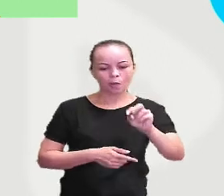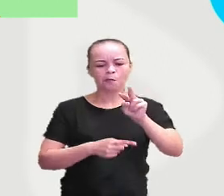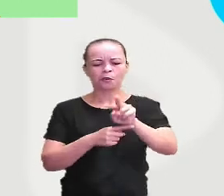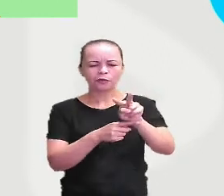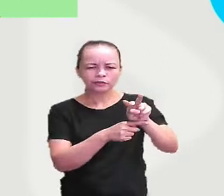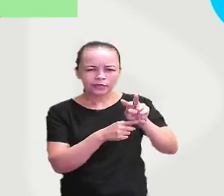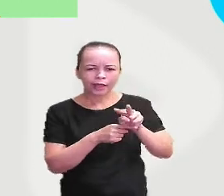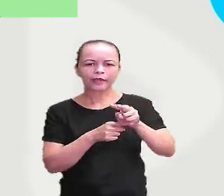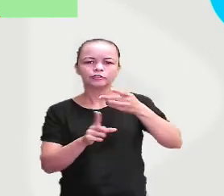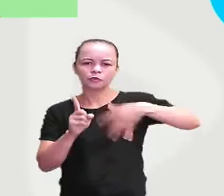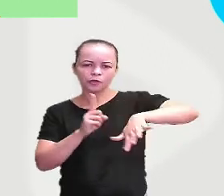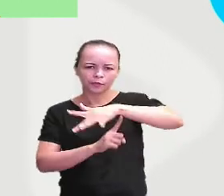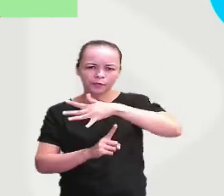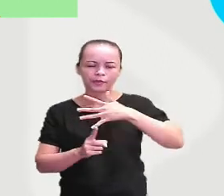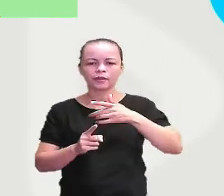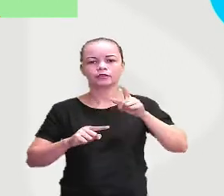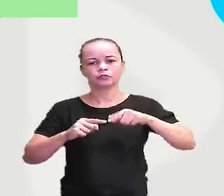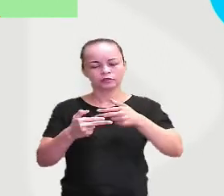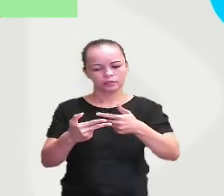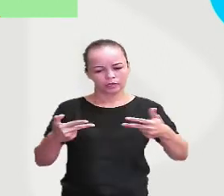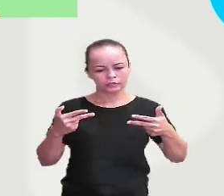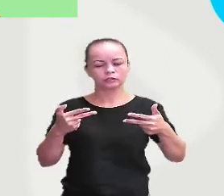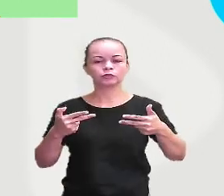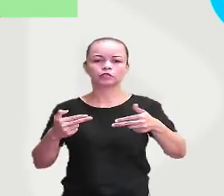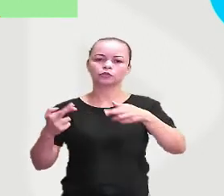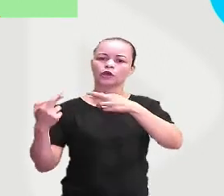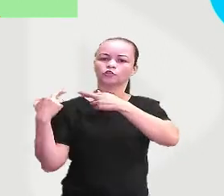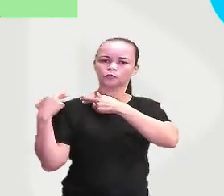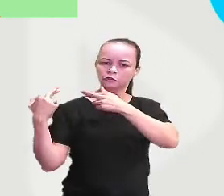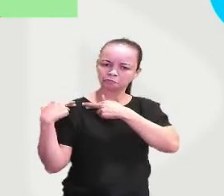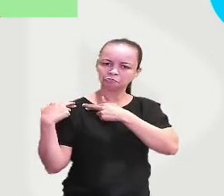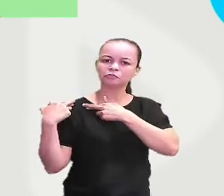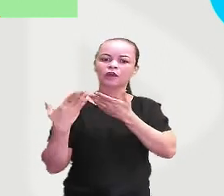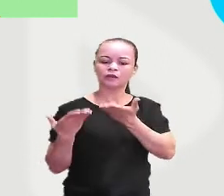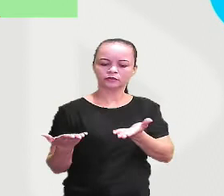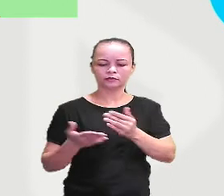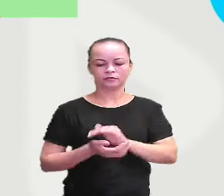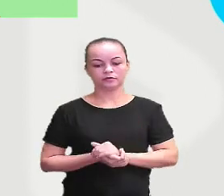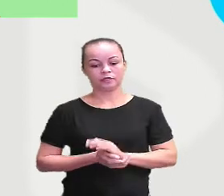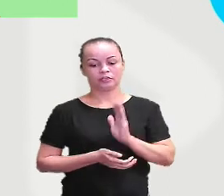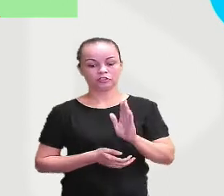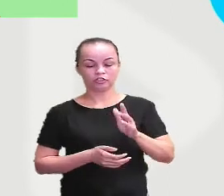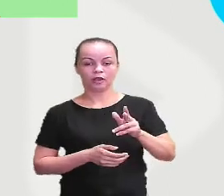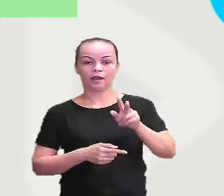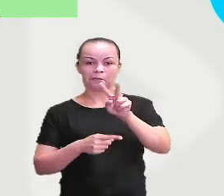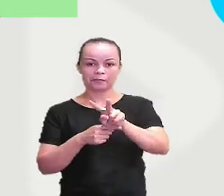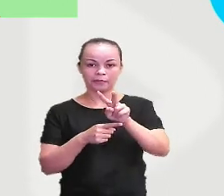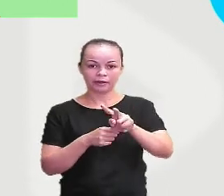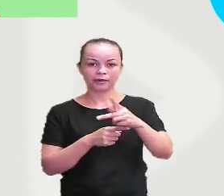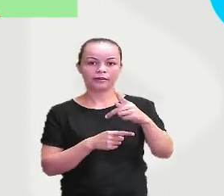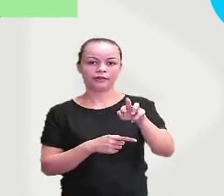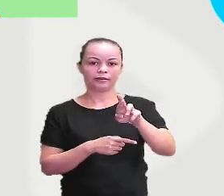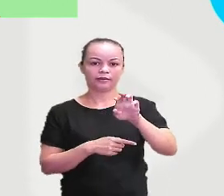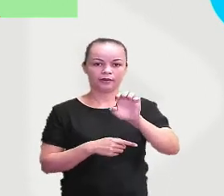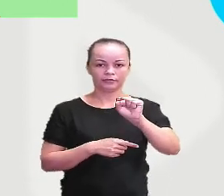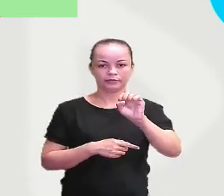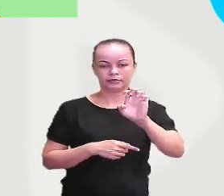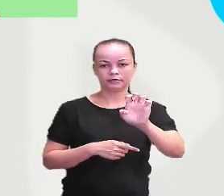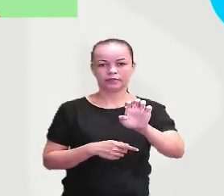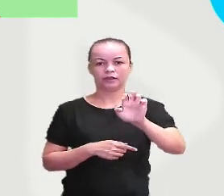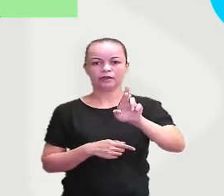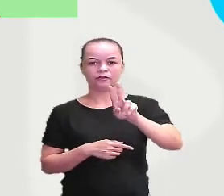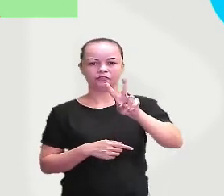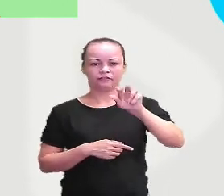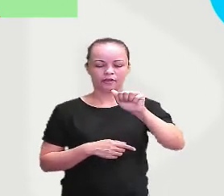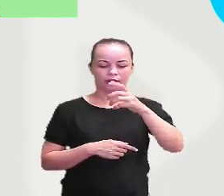recursos naturais de forma responsável. Já a preservação ambiental separa o meio urbano da